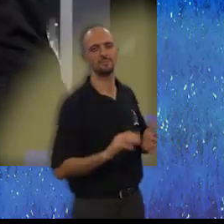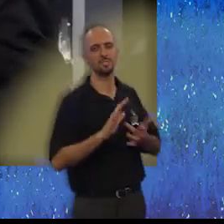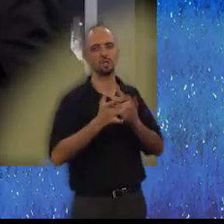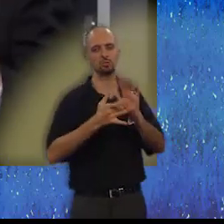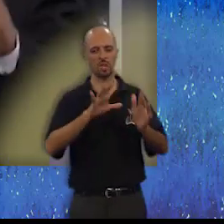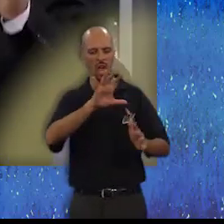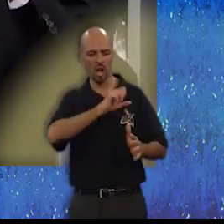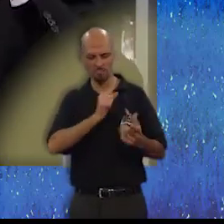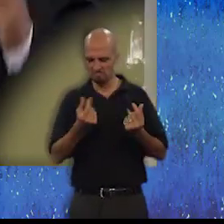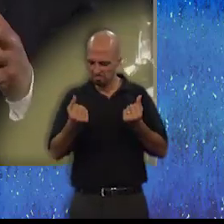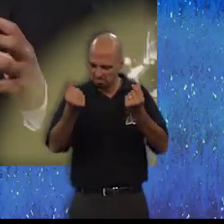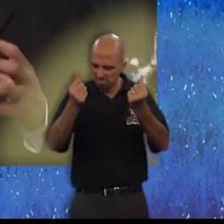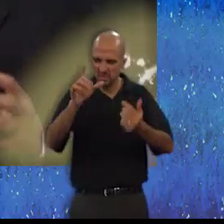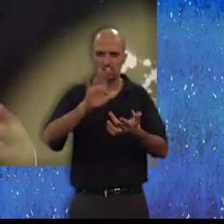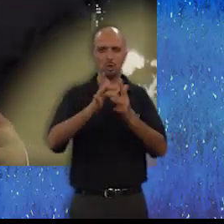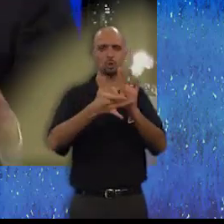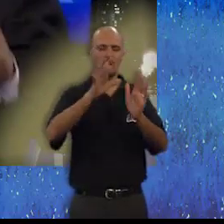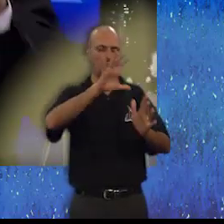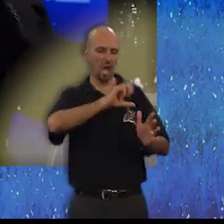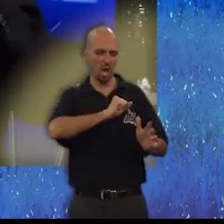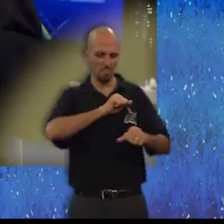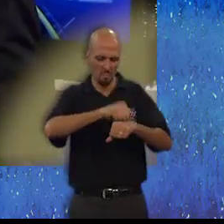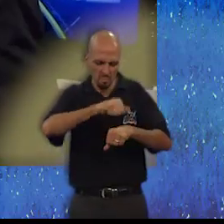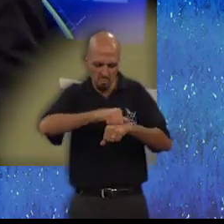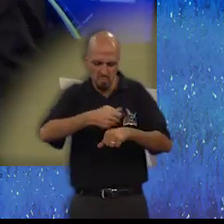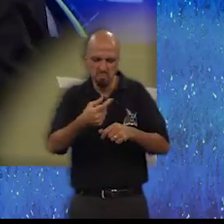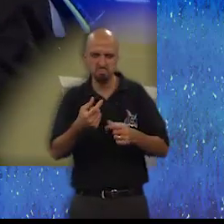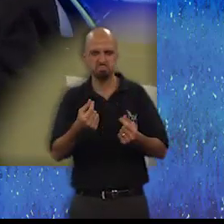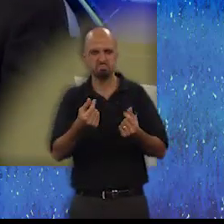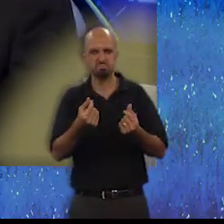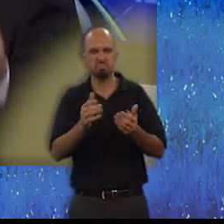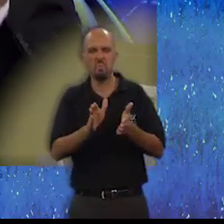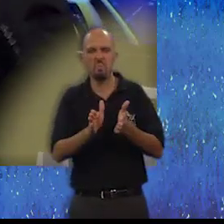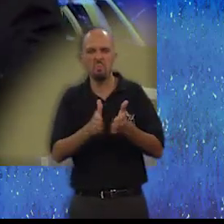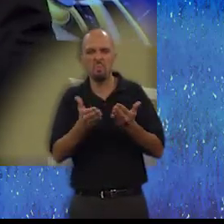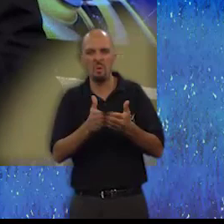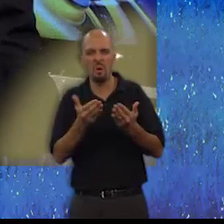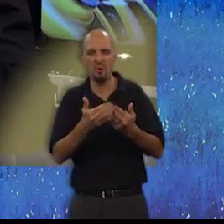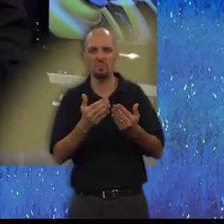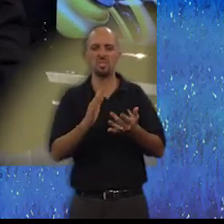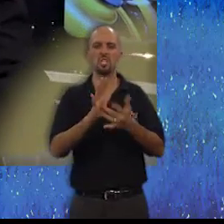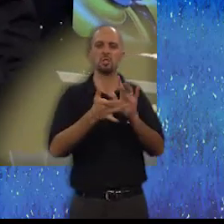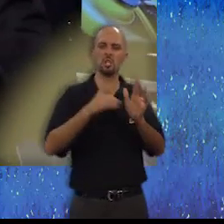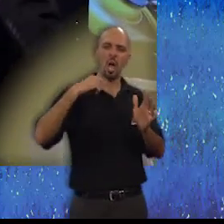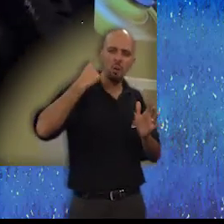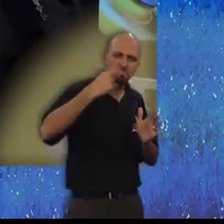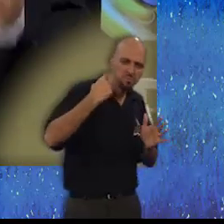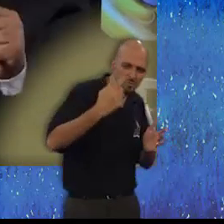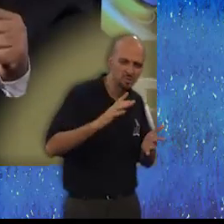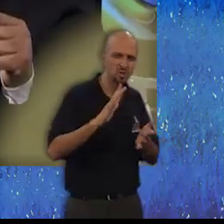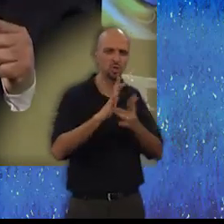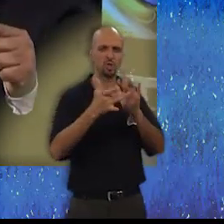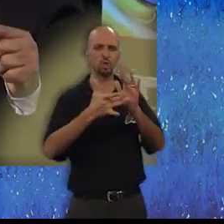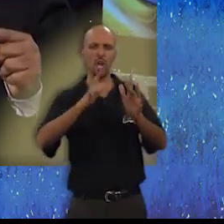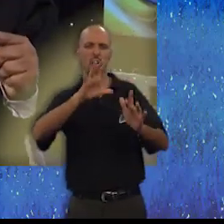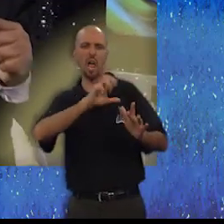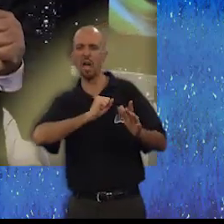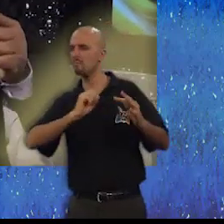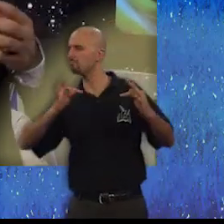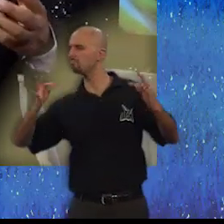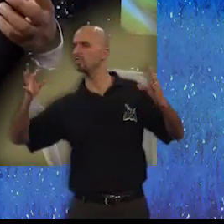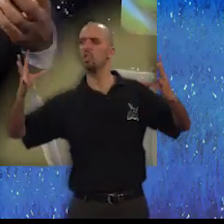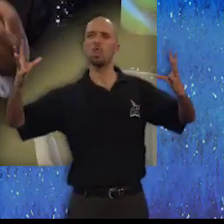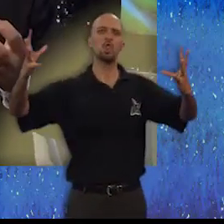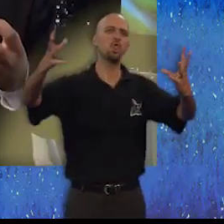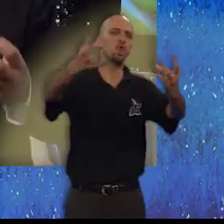rico, Jesus ama o pobre, Jesus ama o advogado, Jesus ama os clientes do advogado, Jesus ama todas as pessoas e por